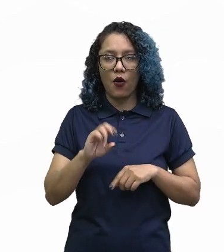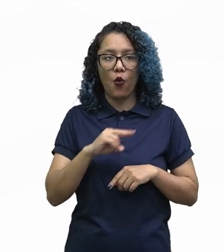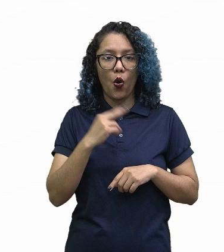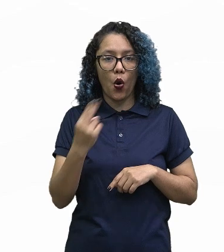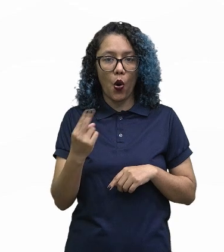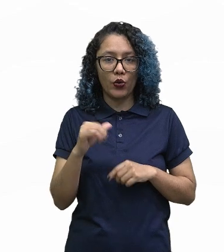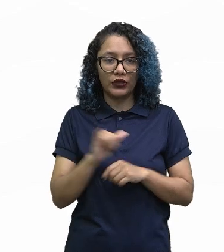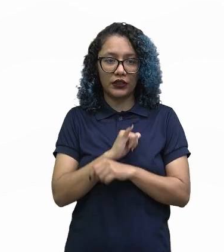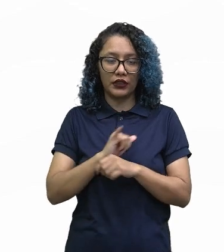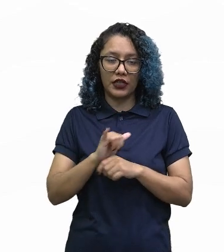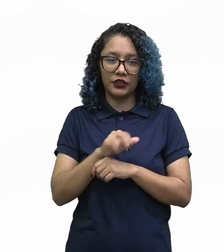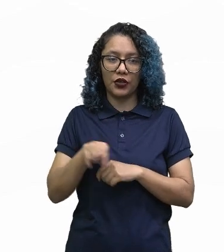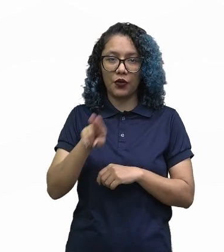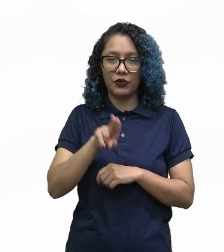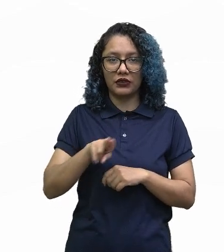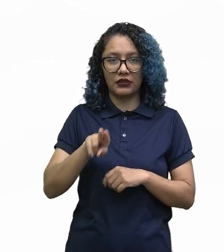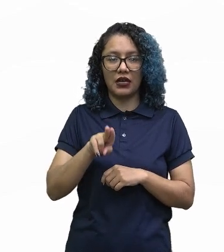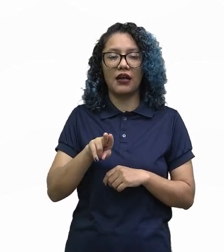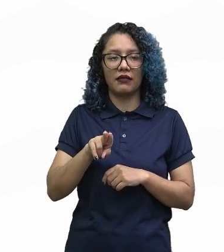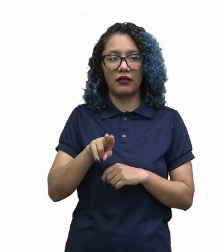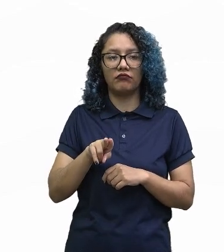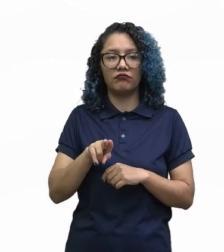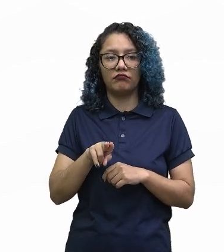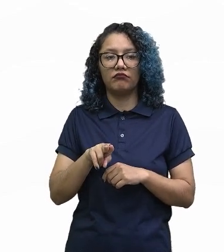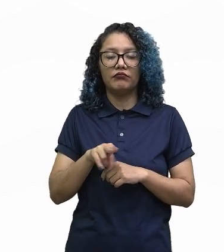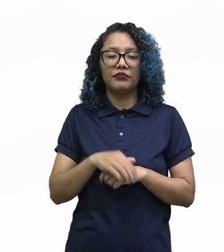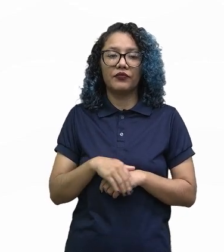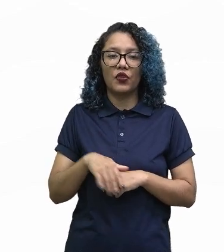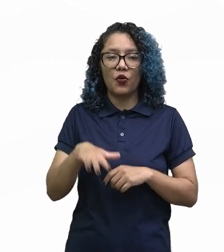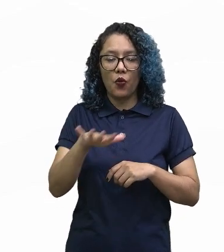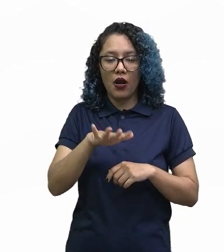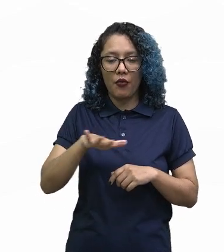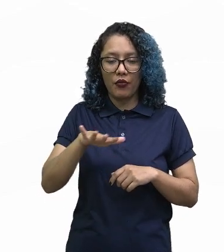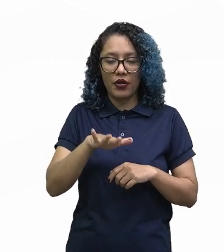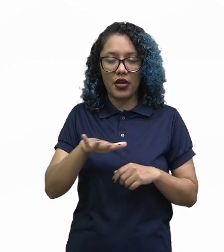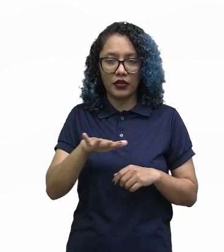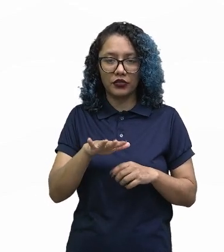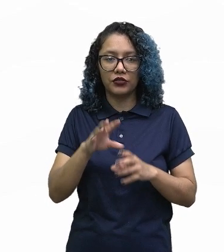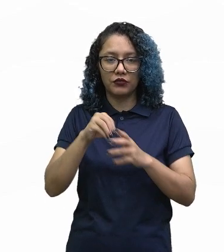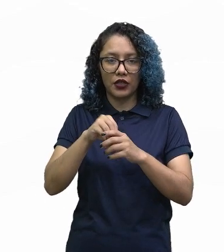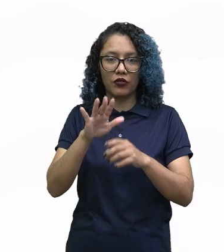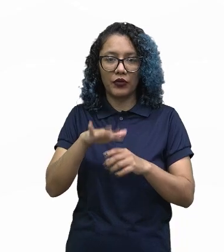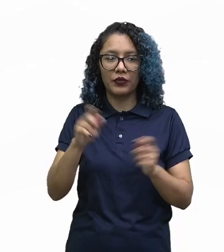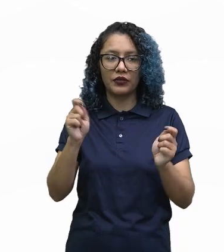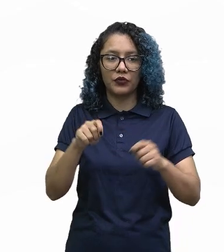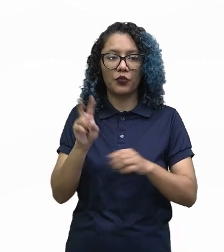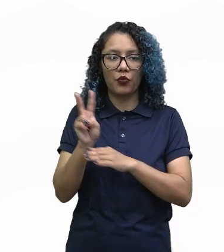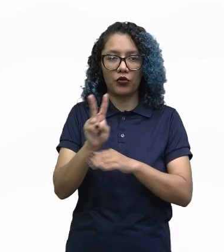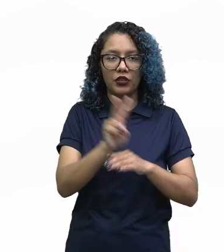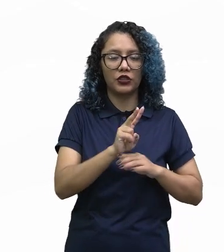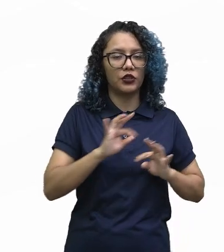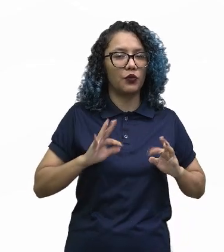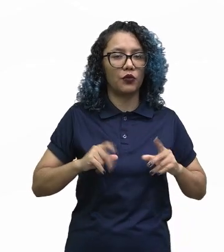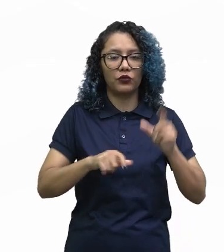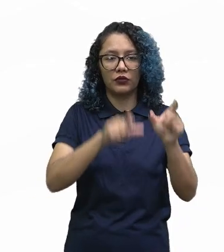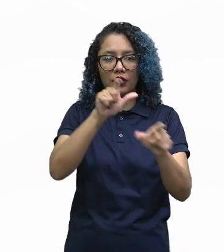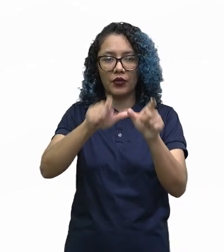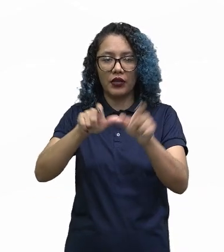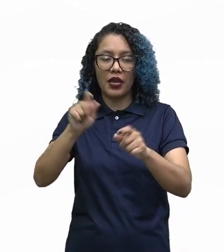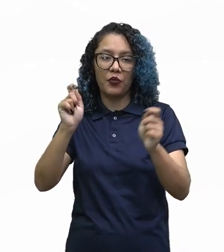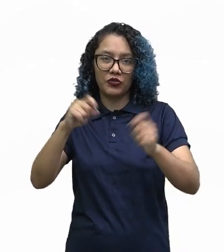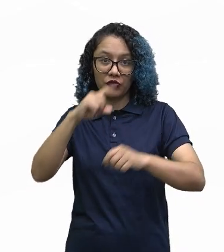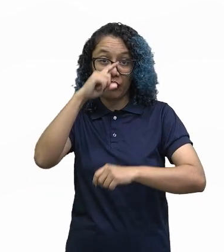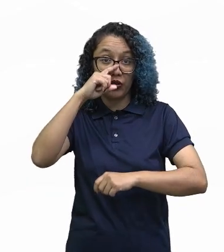medida implementada no ambiente de trabalho para proteger todos os trabalhadores expostos a determinado